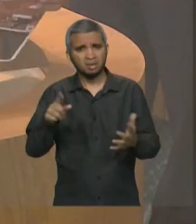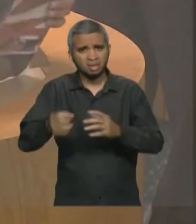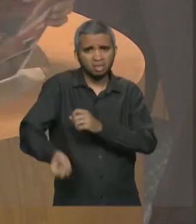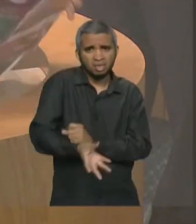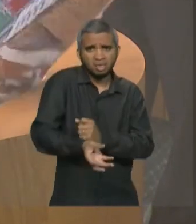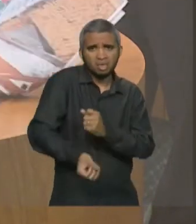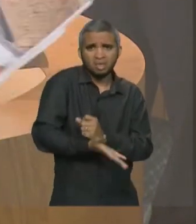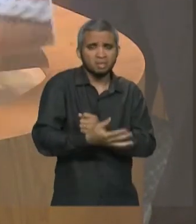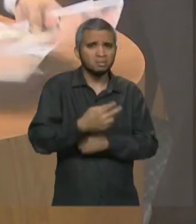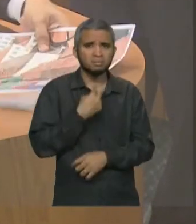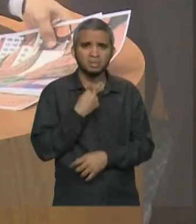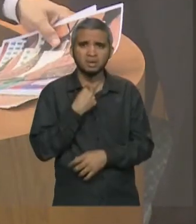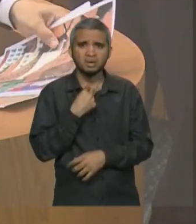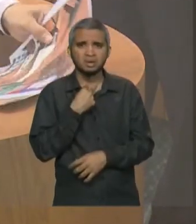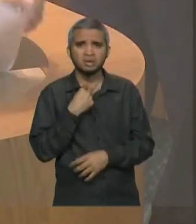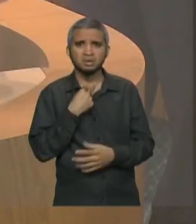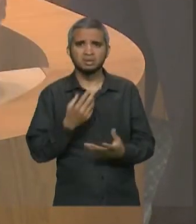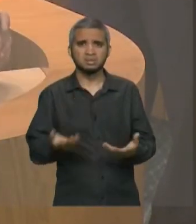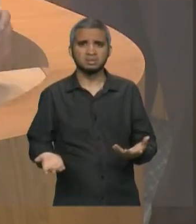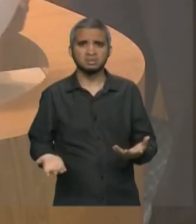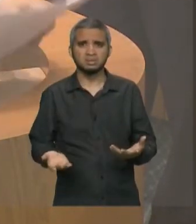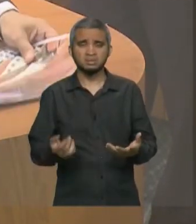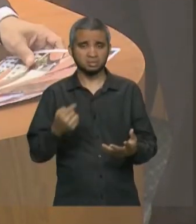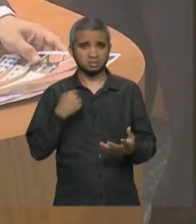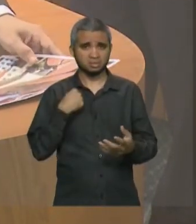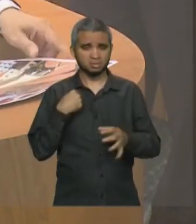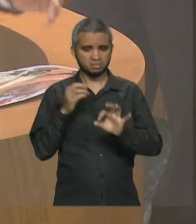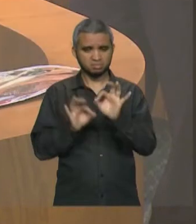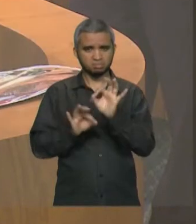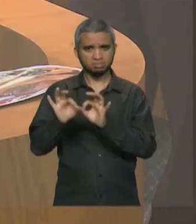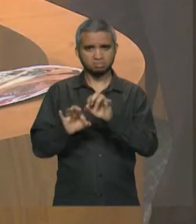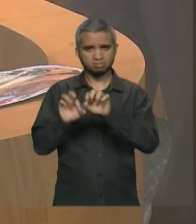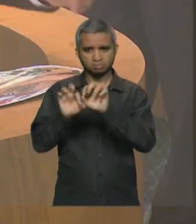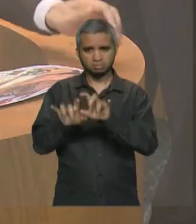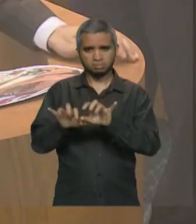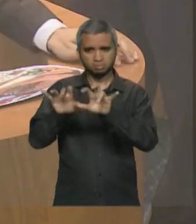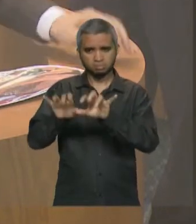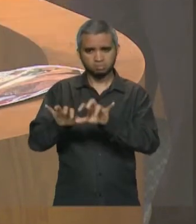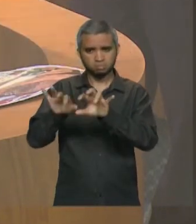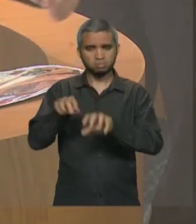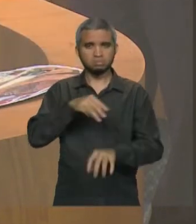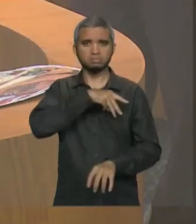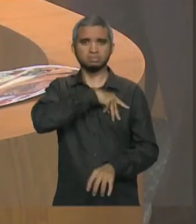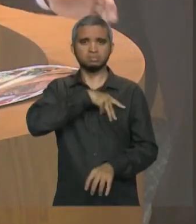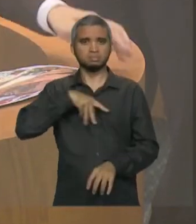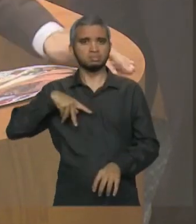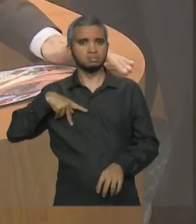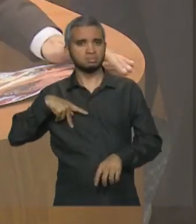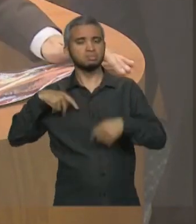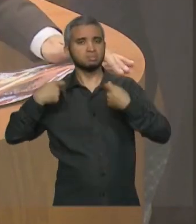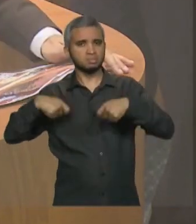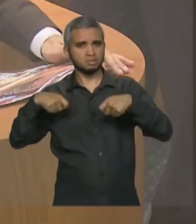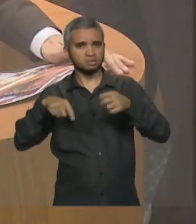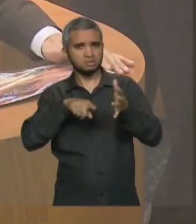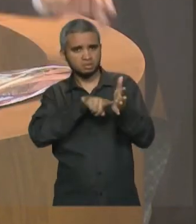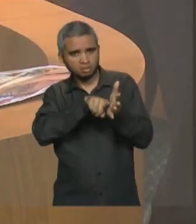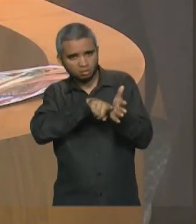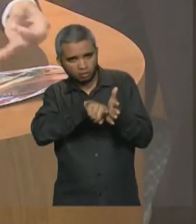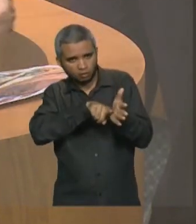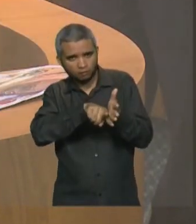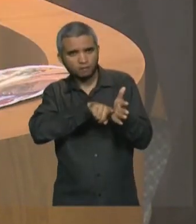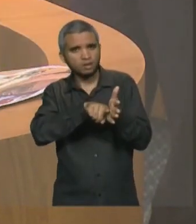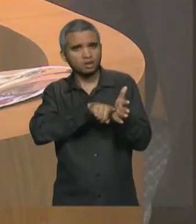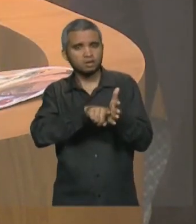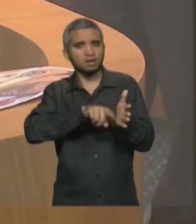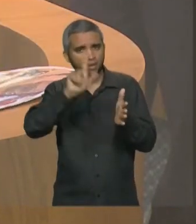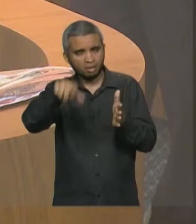Estamos preparando uma representação para que o Ministério Público possa investigar possa averiguar. É